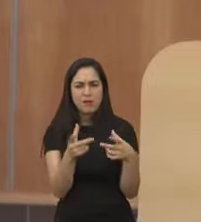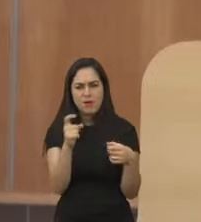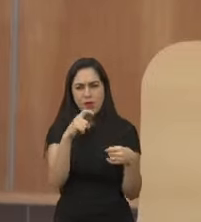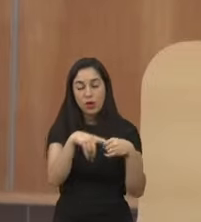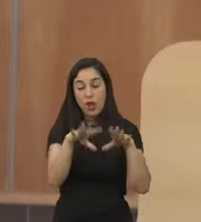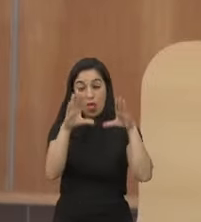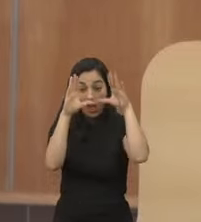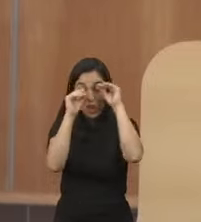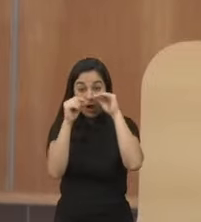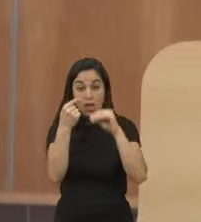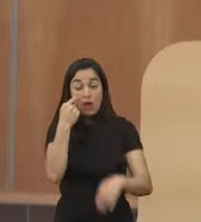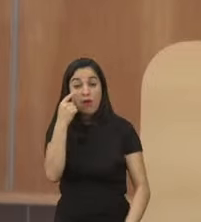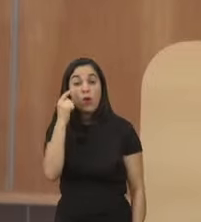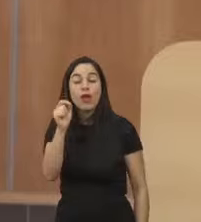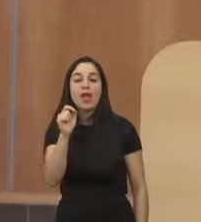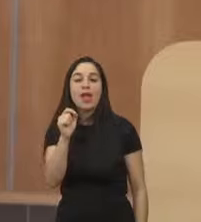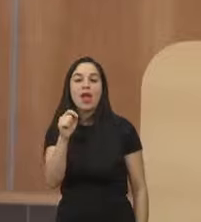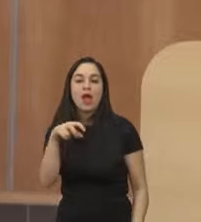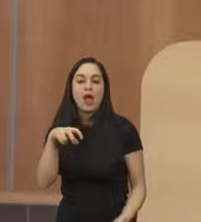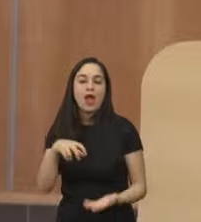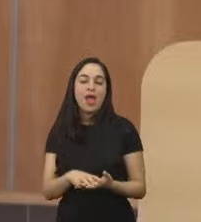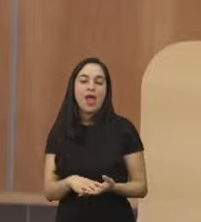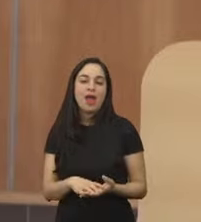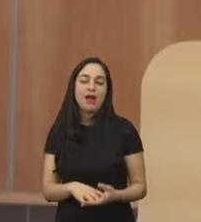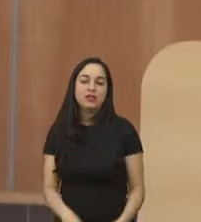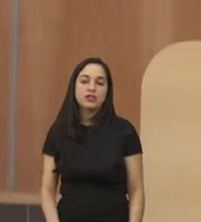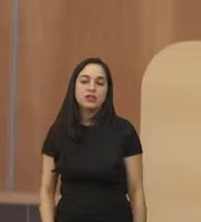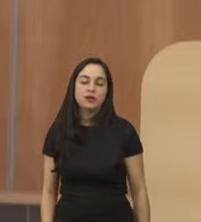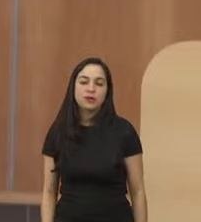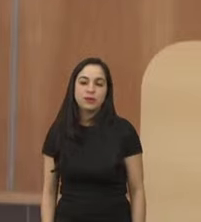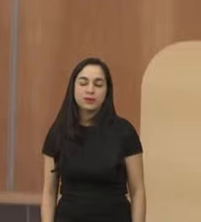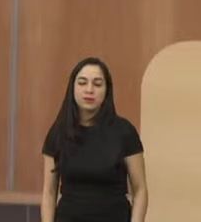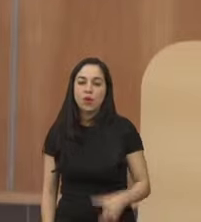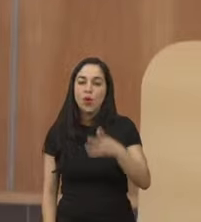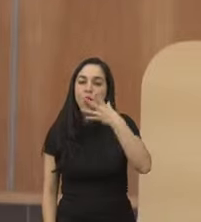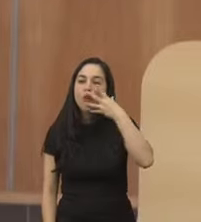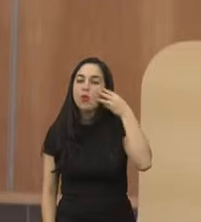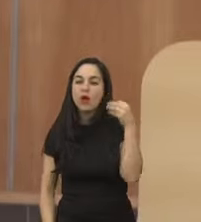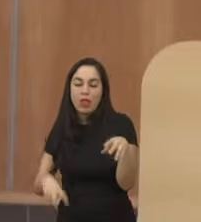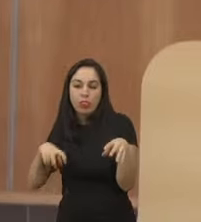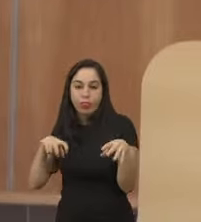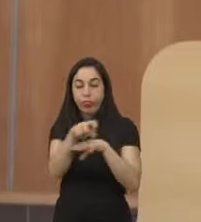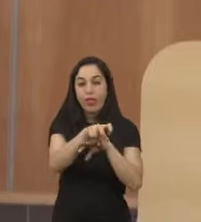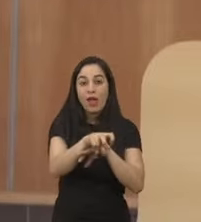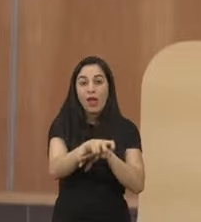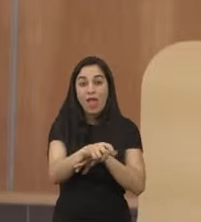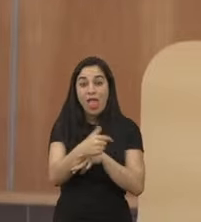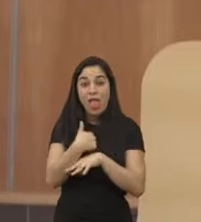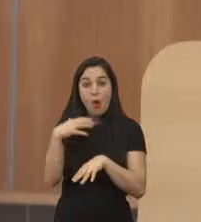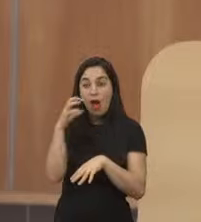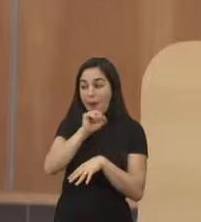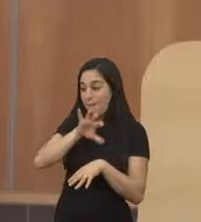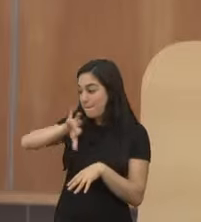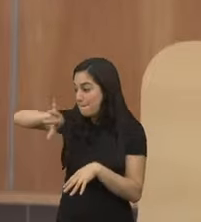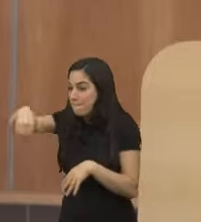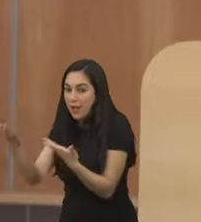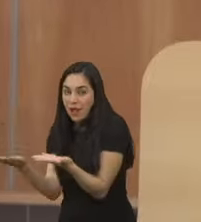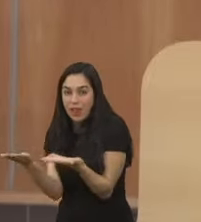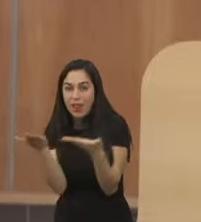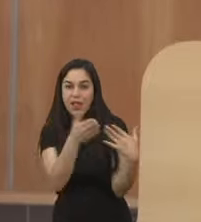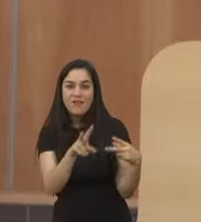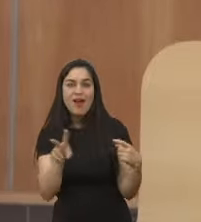e eu presenciei um gato sendo atropelado, aqui do lado da Câmara já. Não pensei duas vezes, corri para resgatar o gato, tentar levar ele a algum